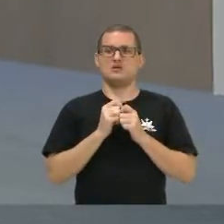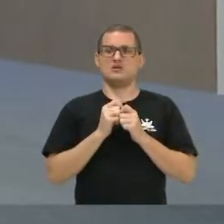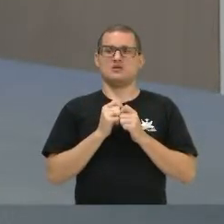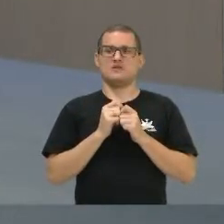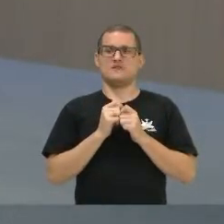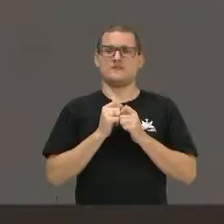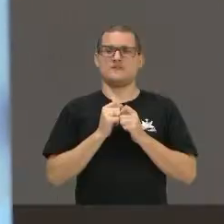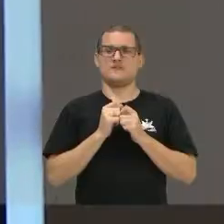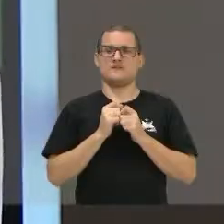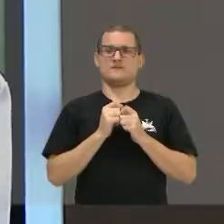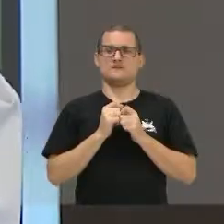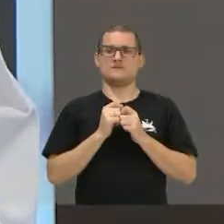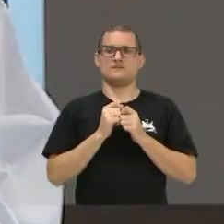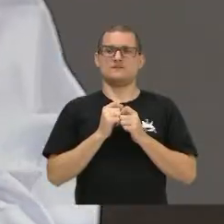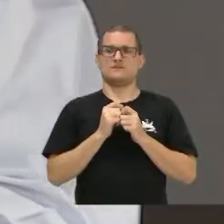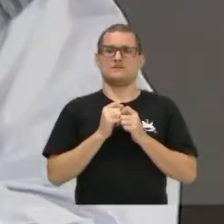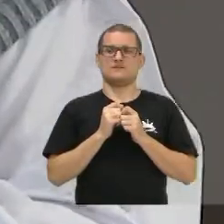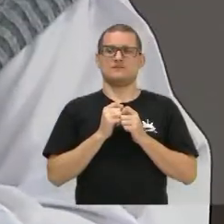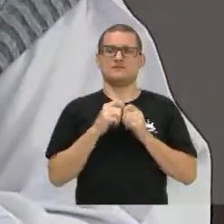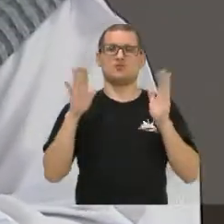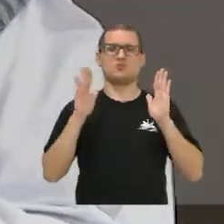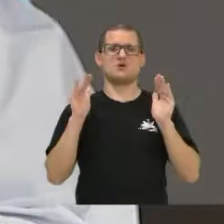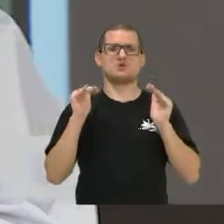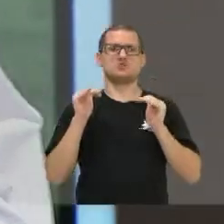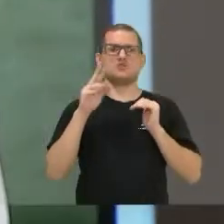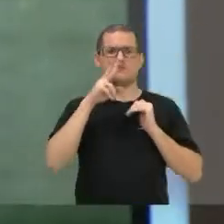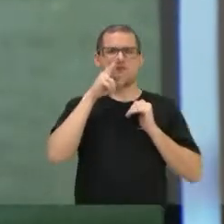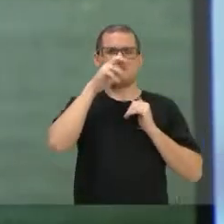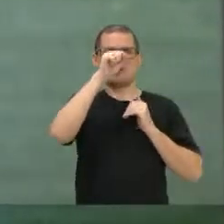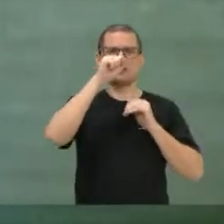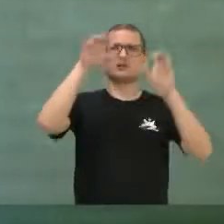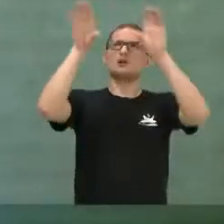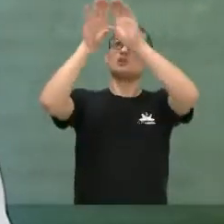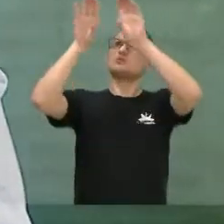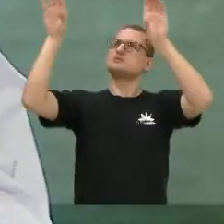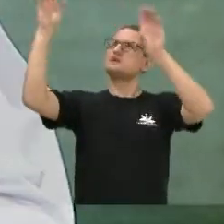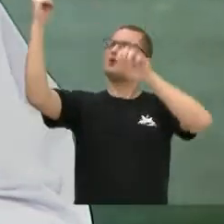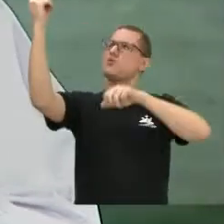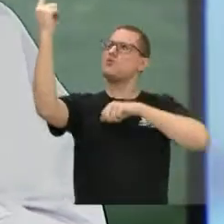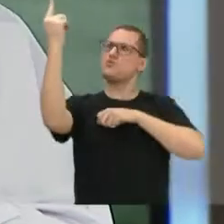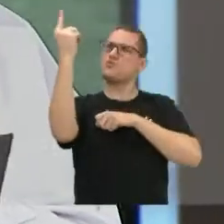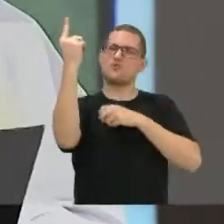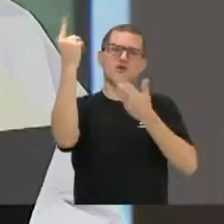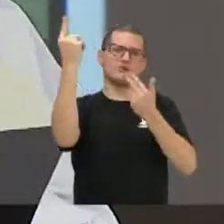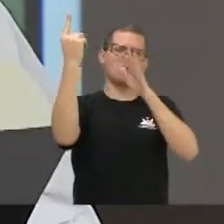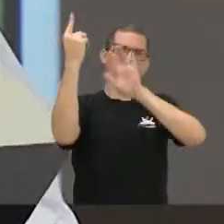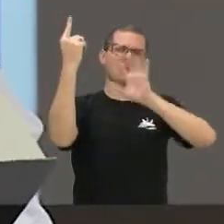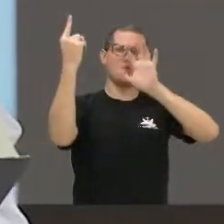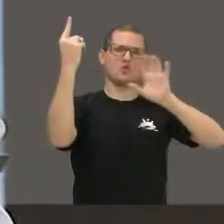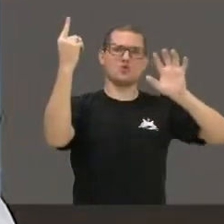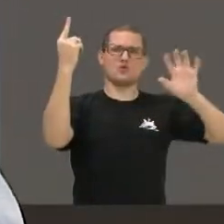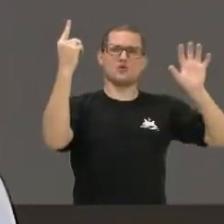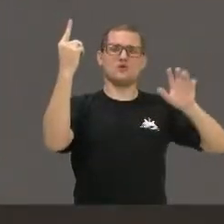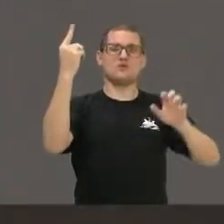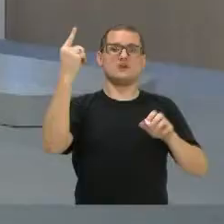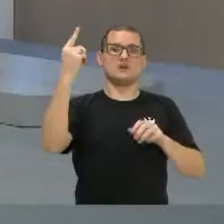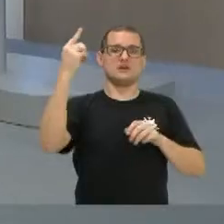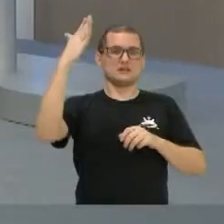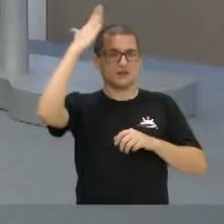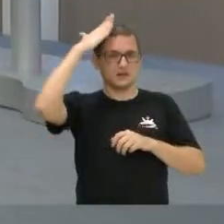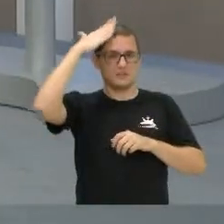é do céu trajava se com uma nuvem sobre alan sobre a cabeça estava o arco